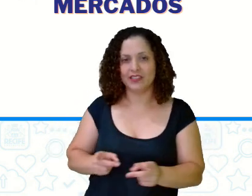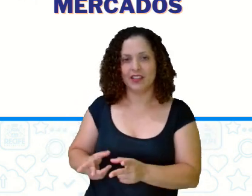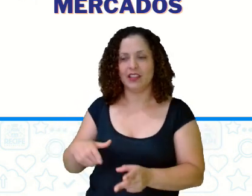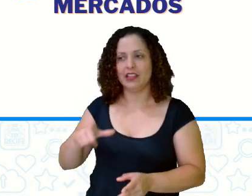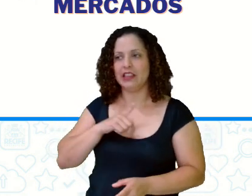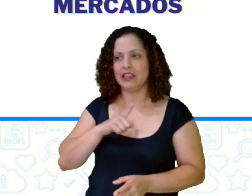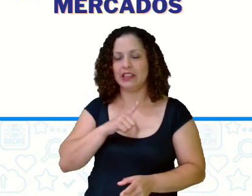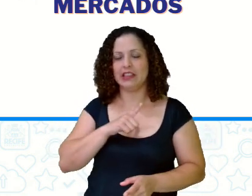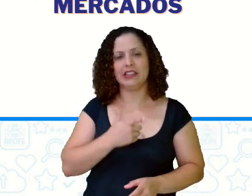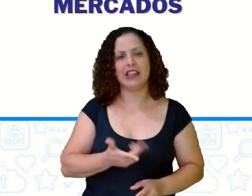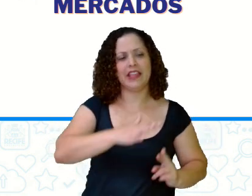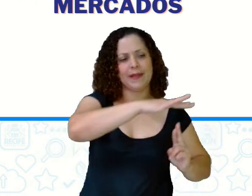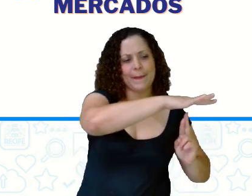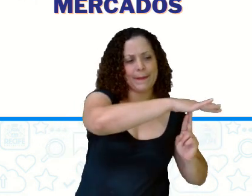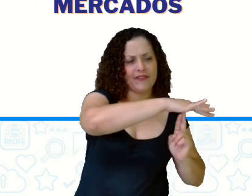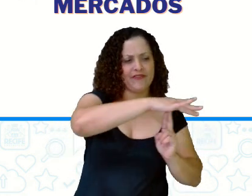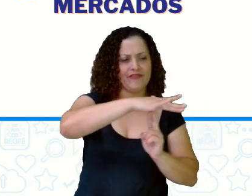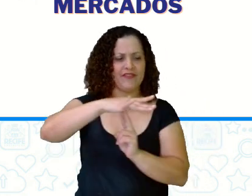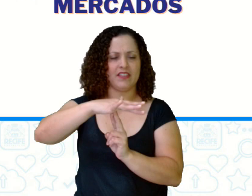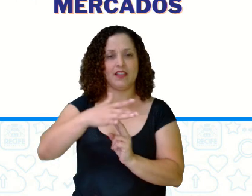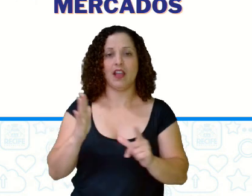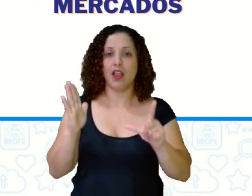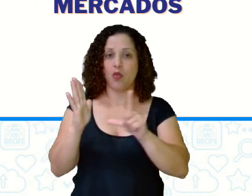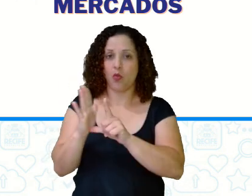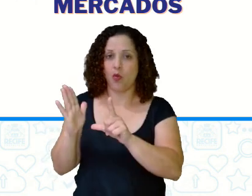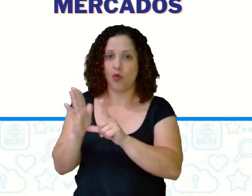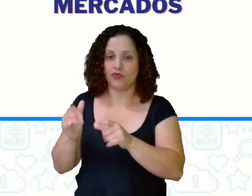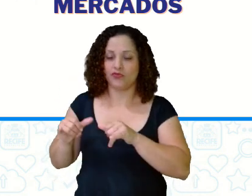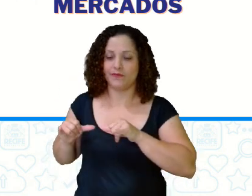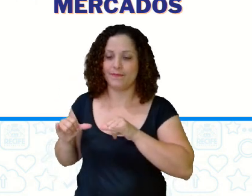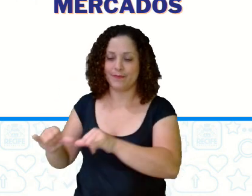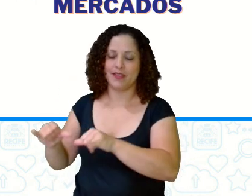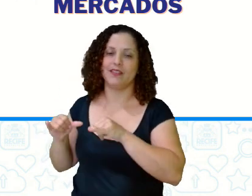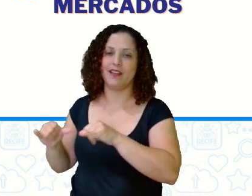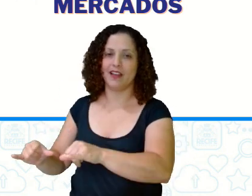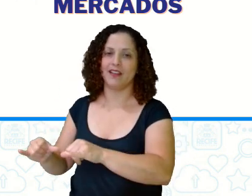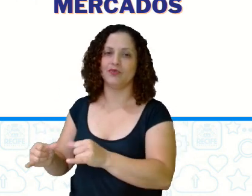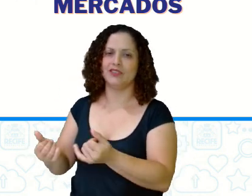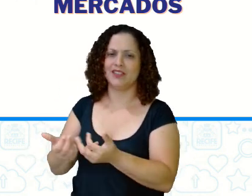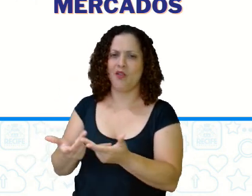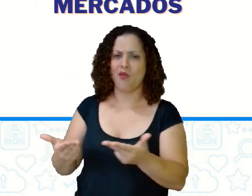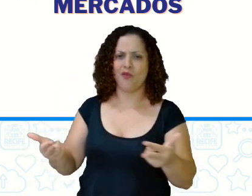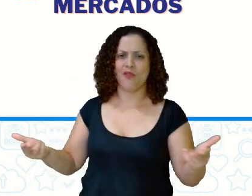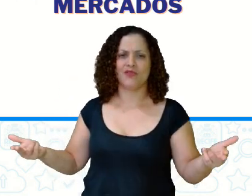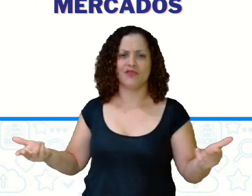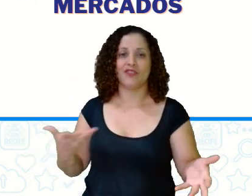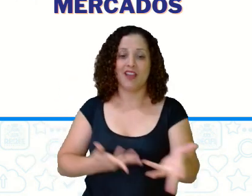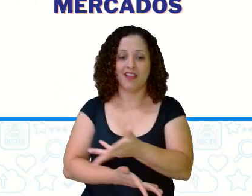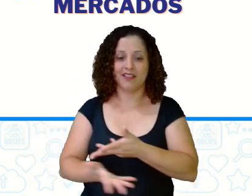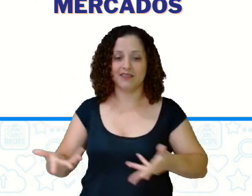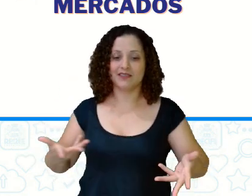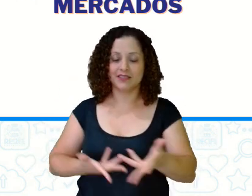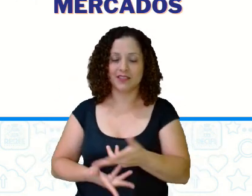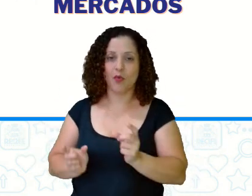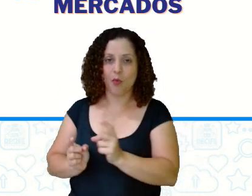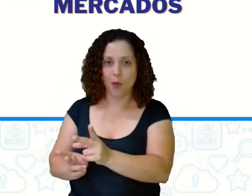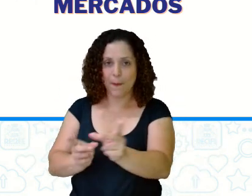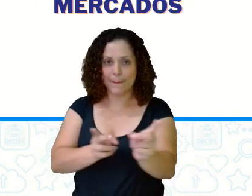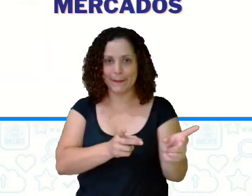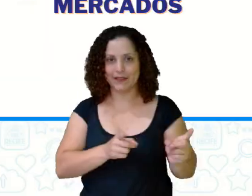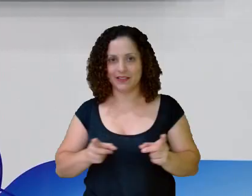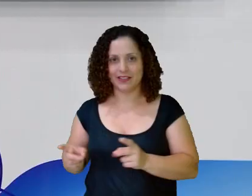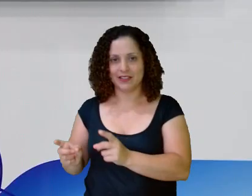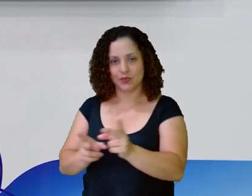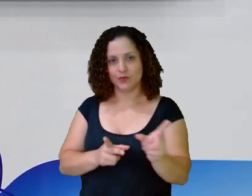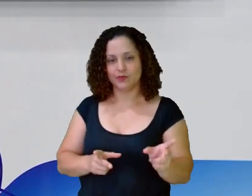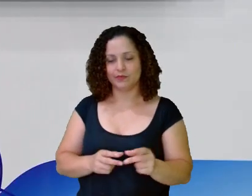barracas, lojas, mercados, várias opções aí que são ligadas ao comércio, né? A gente sabe muito bem.